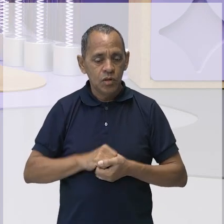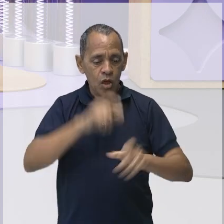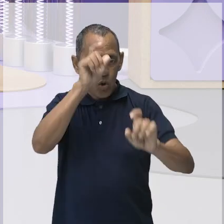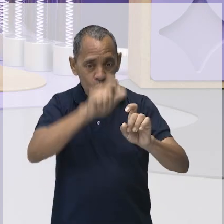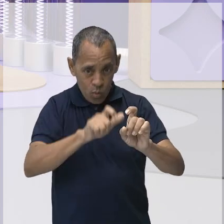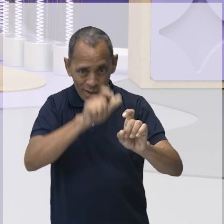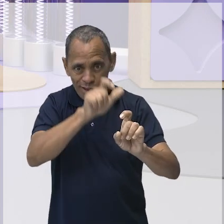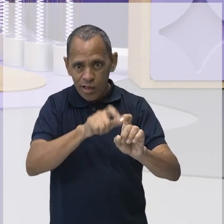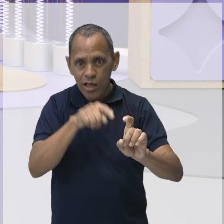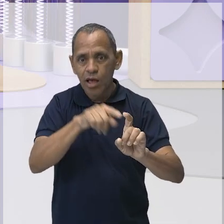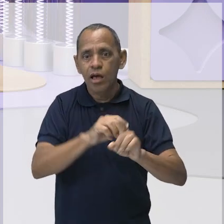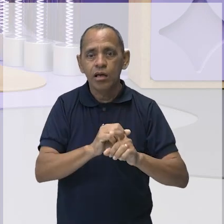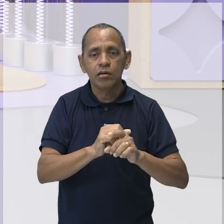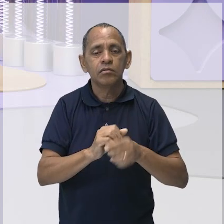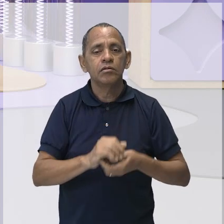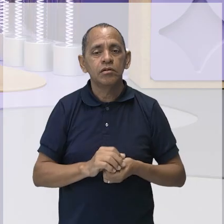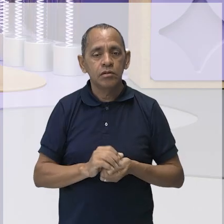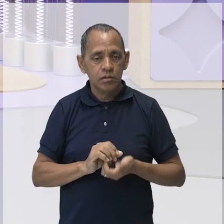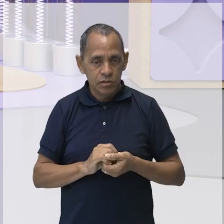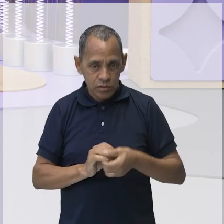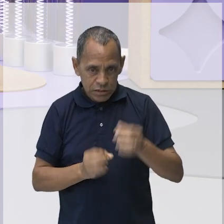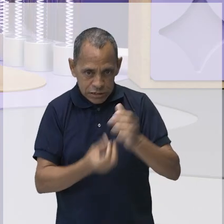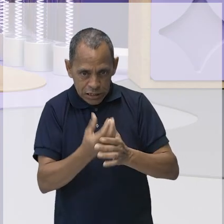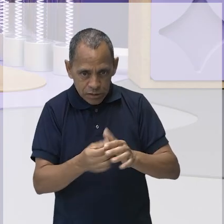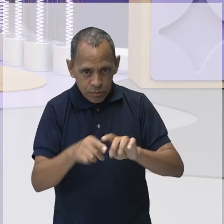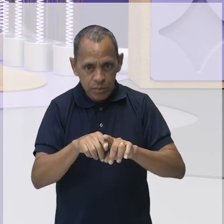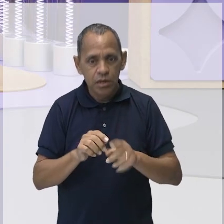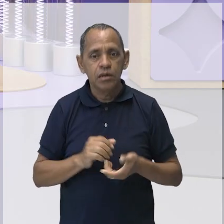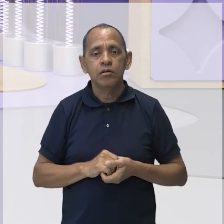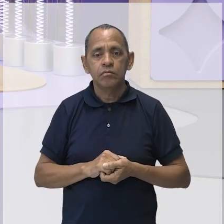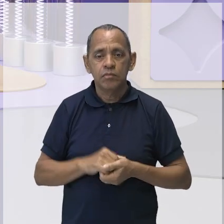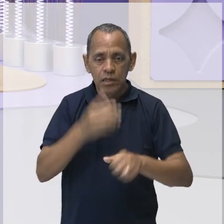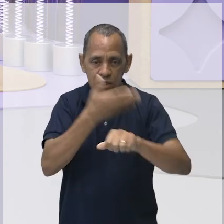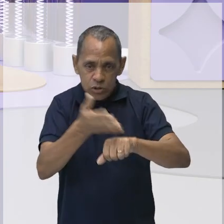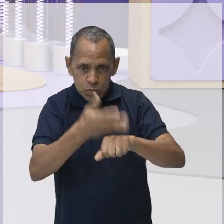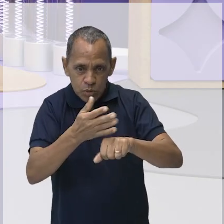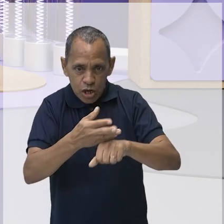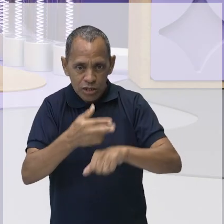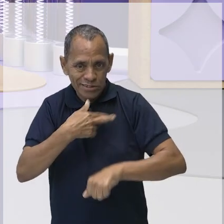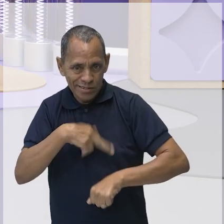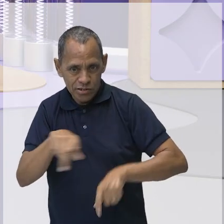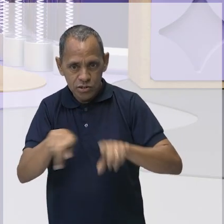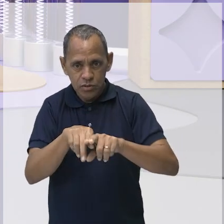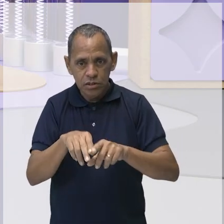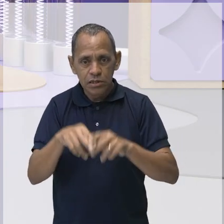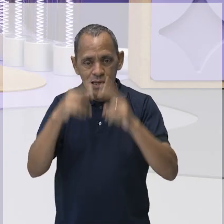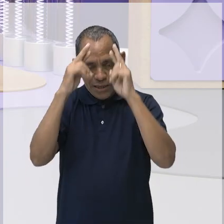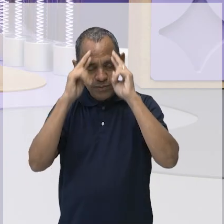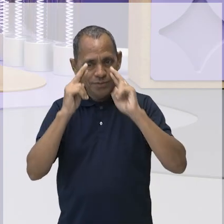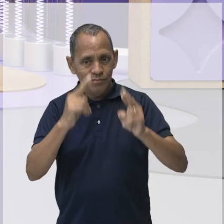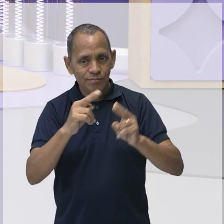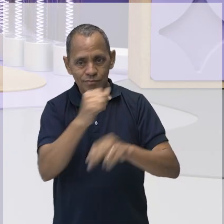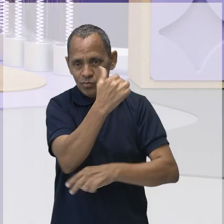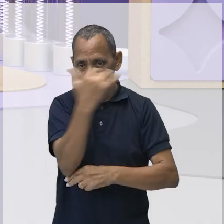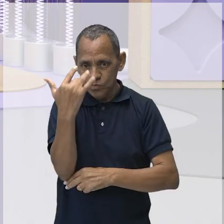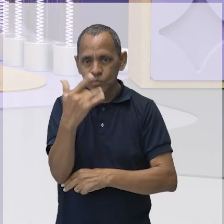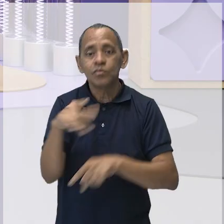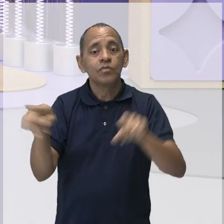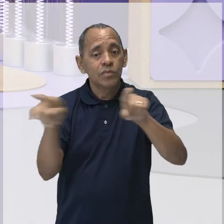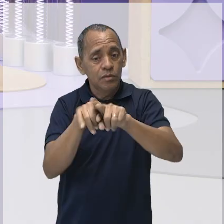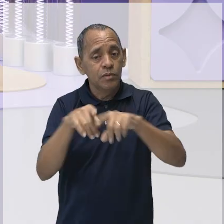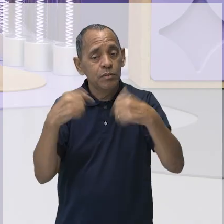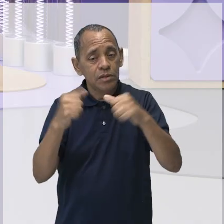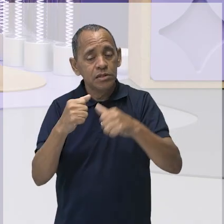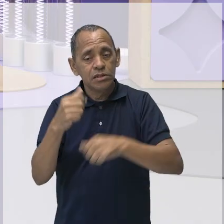natureza, que se manifestam para os adeptos dessas religiões. Por isso, respeitar a natureza é respeitar